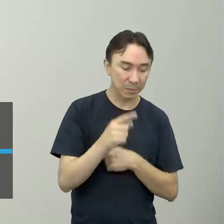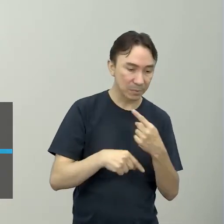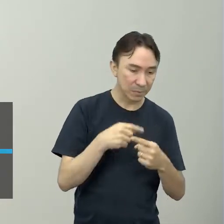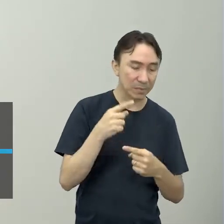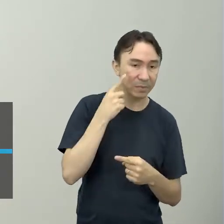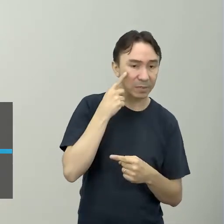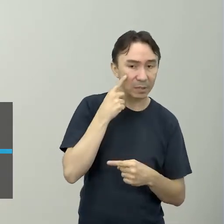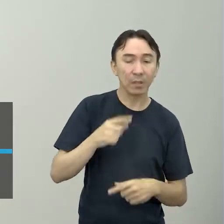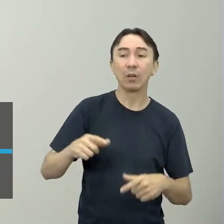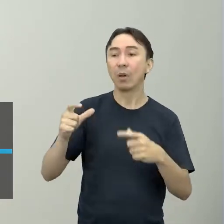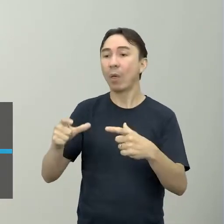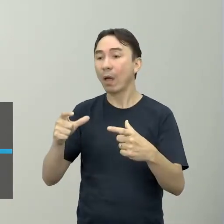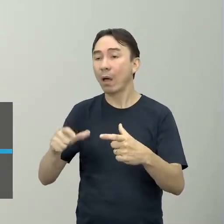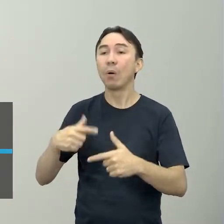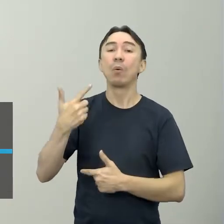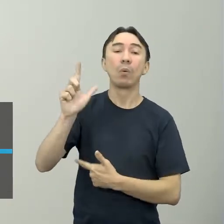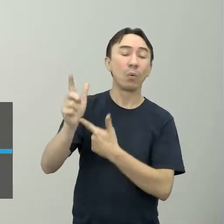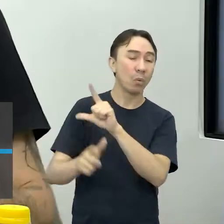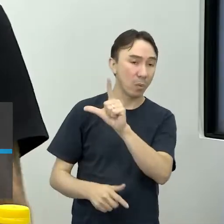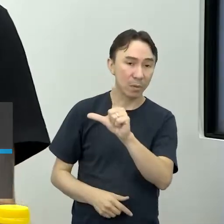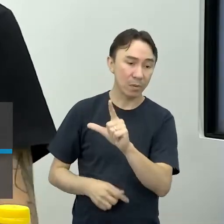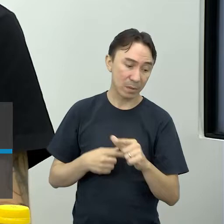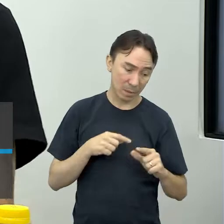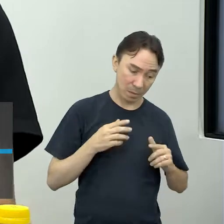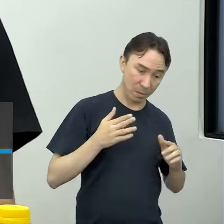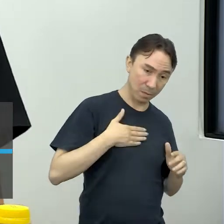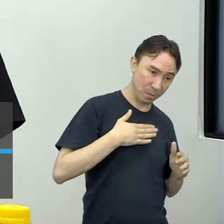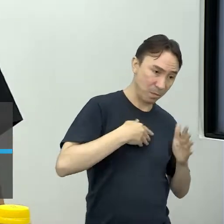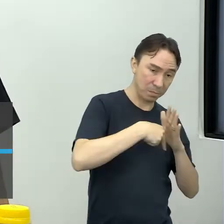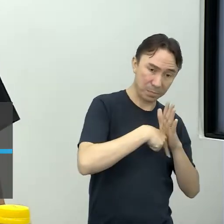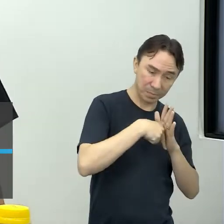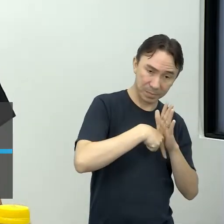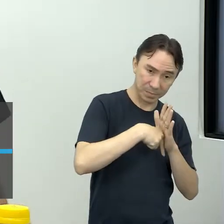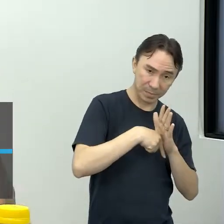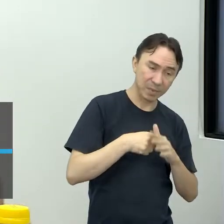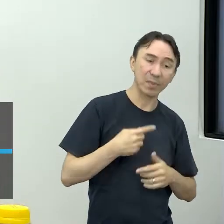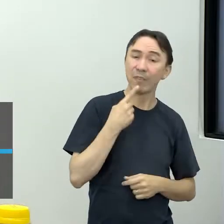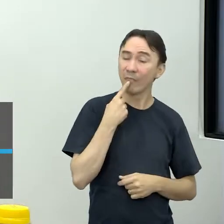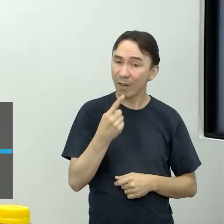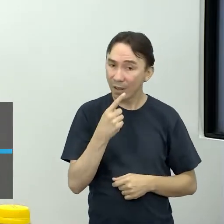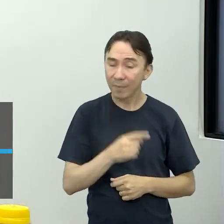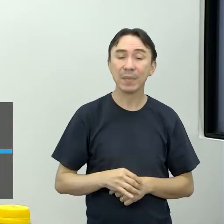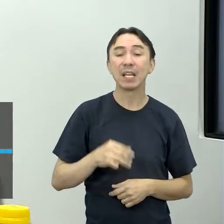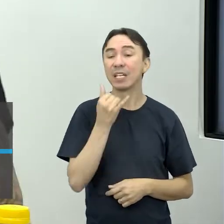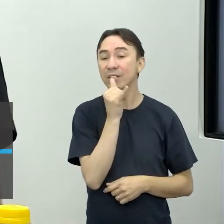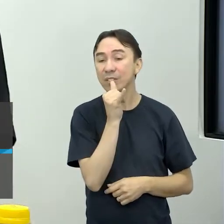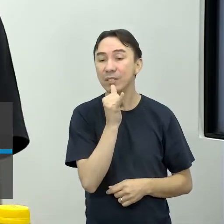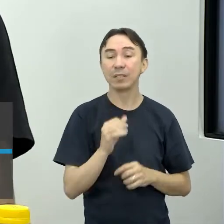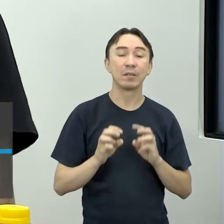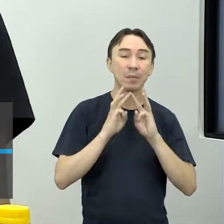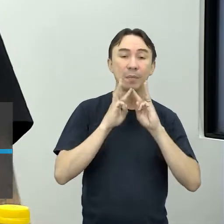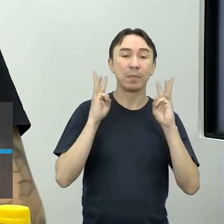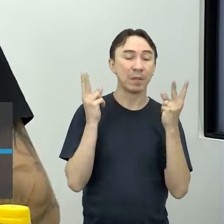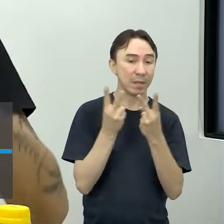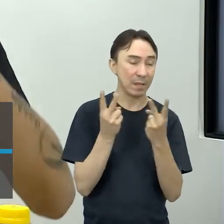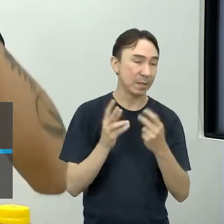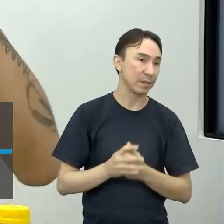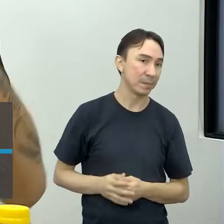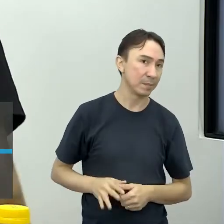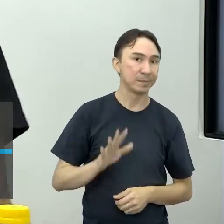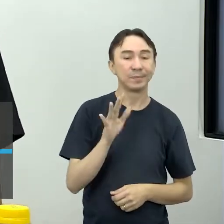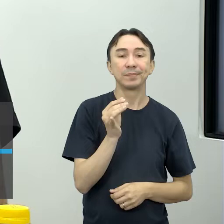para outros ambientes maiores. Sim, e eu tô falando energia, matéria, mas pensando, por exemplo, a energia elétrica,